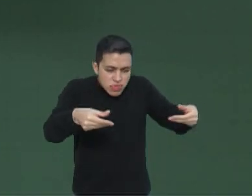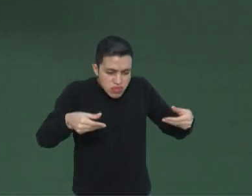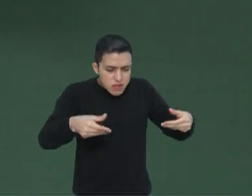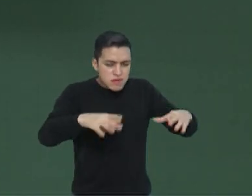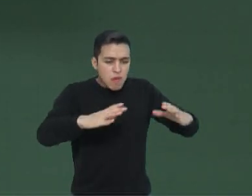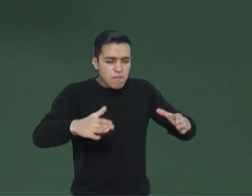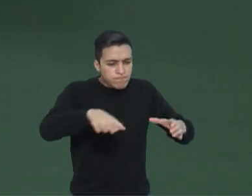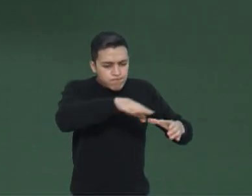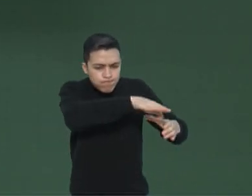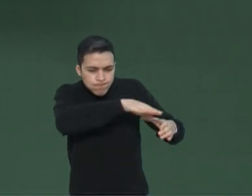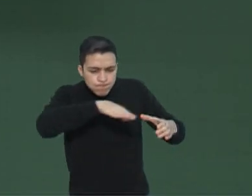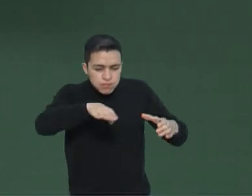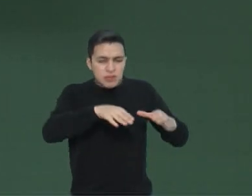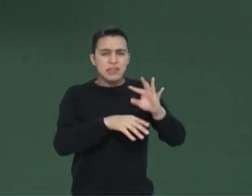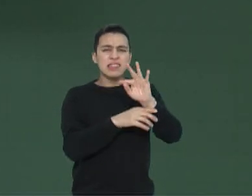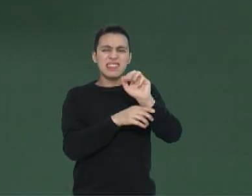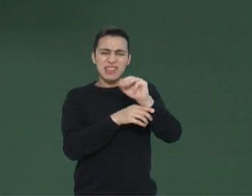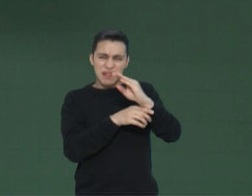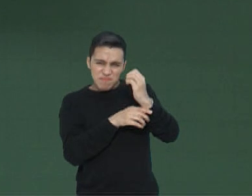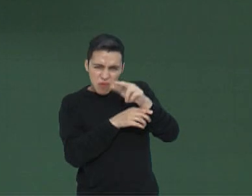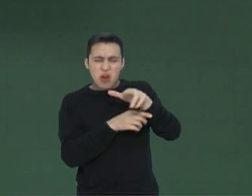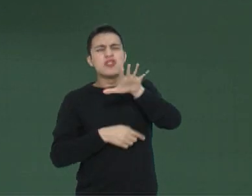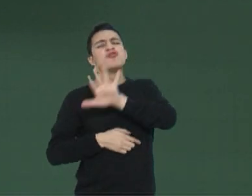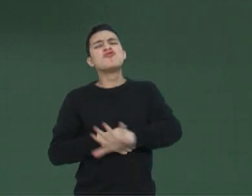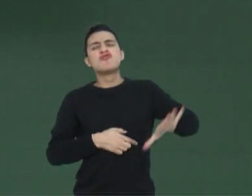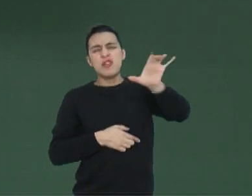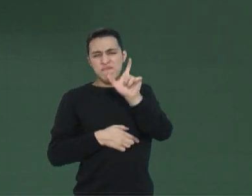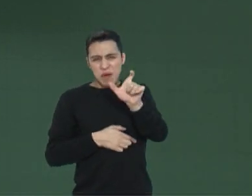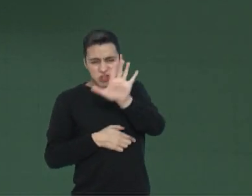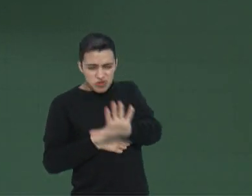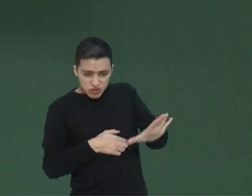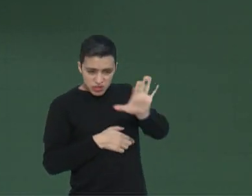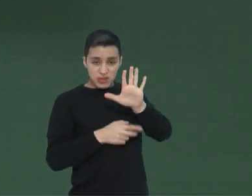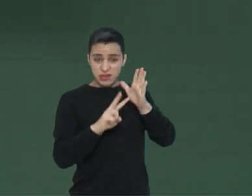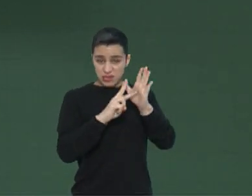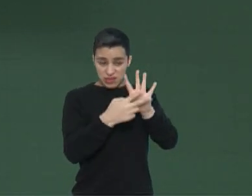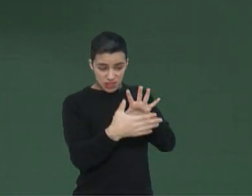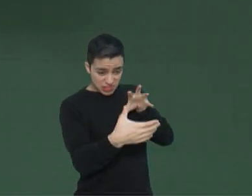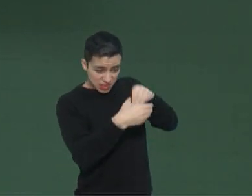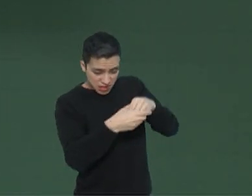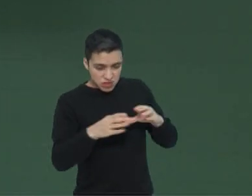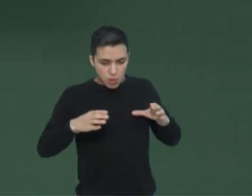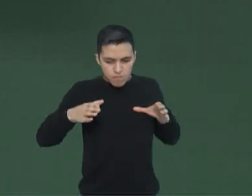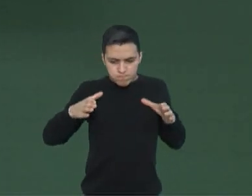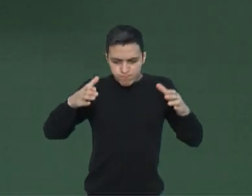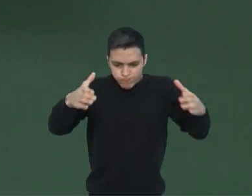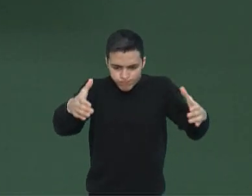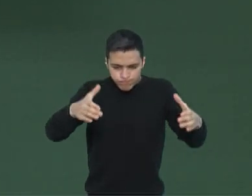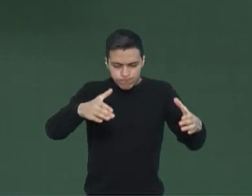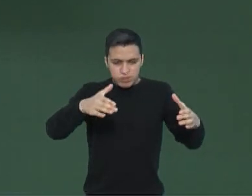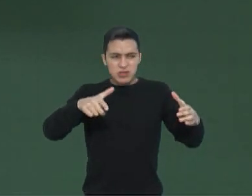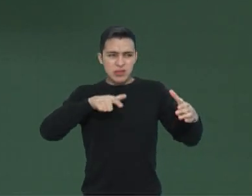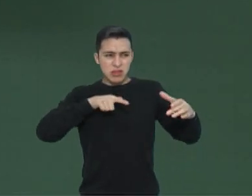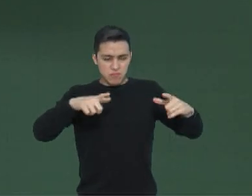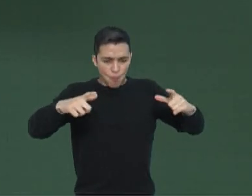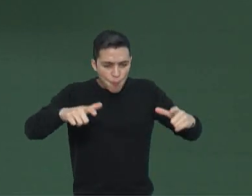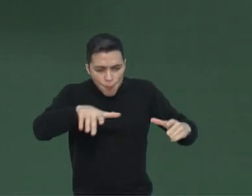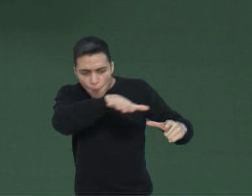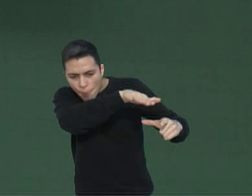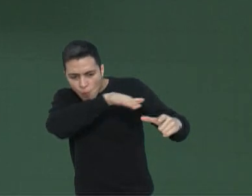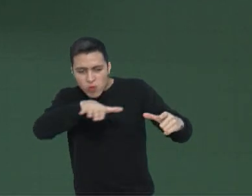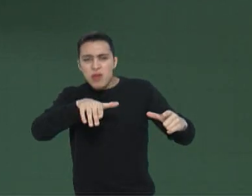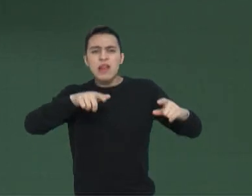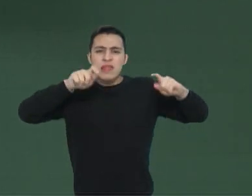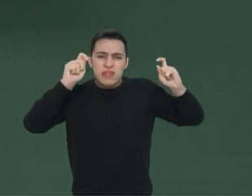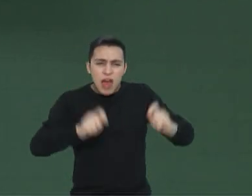seja, o termo tambor é um termo mais genérico e ele vai abranger esses instrumentos que têm uma membrana e que vão